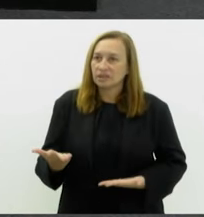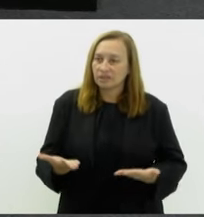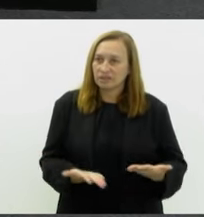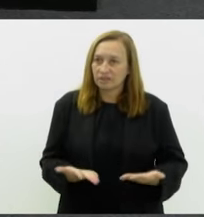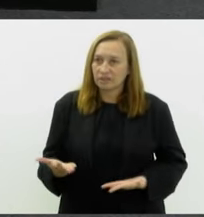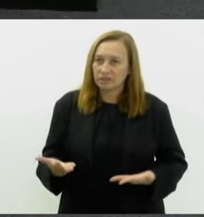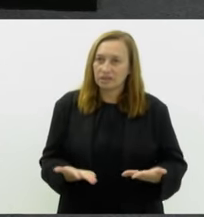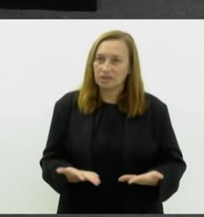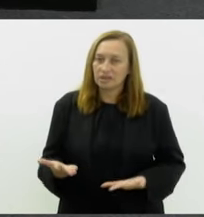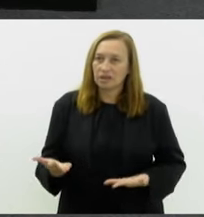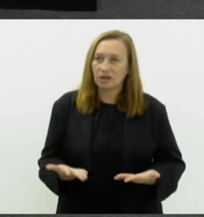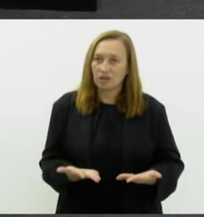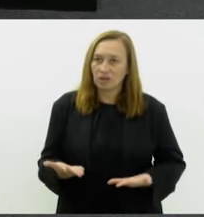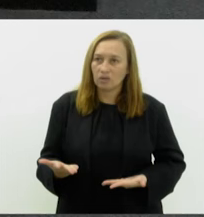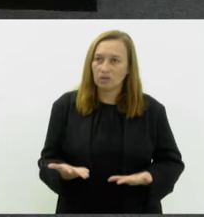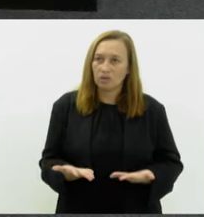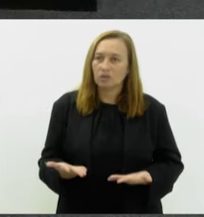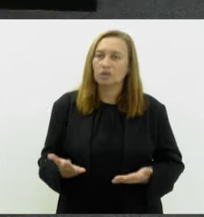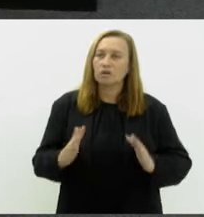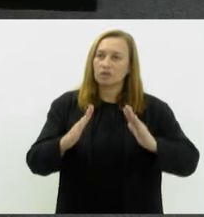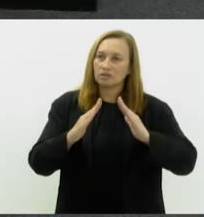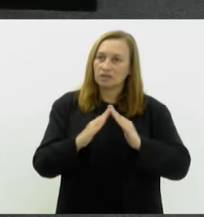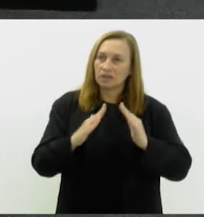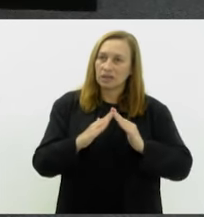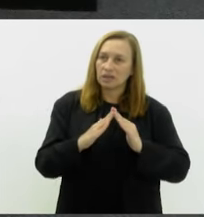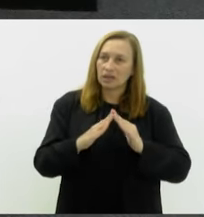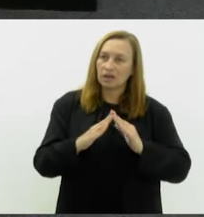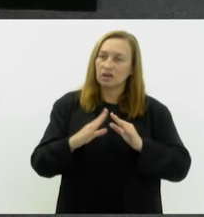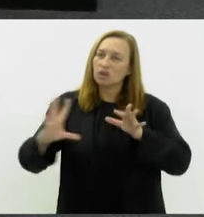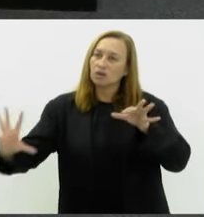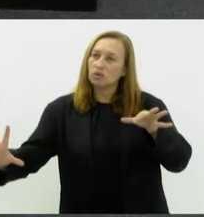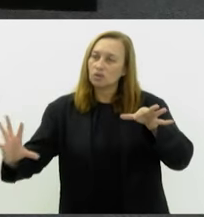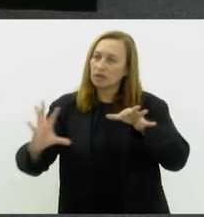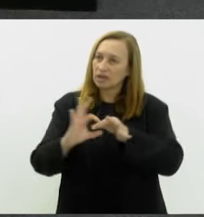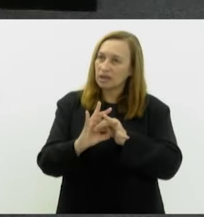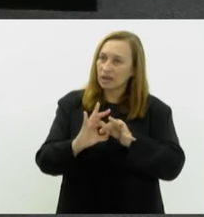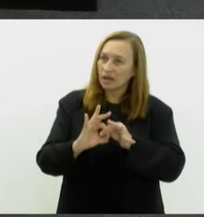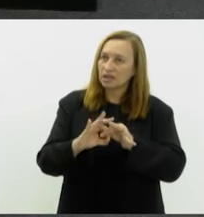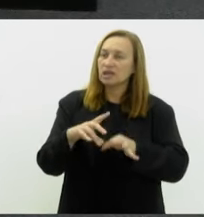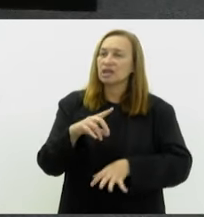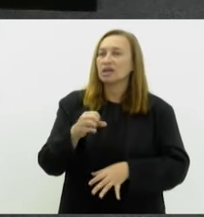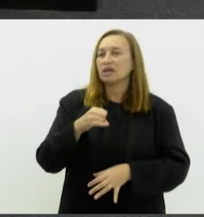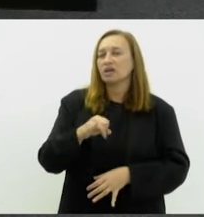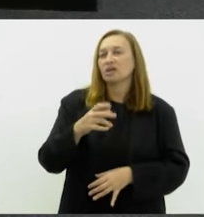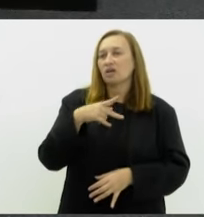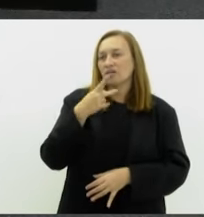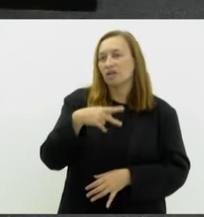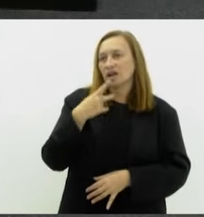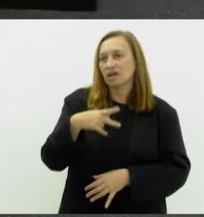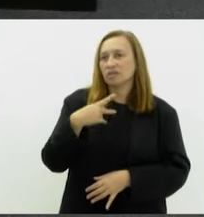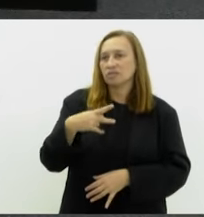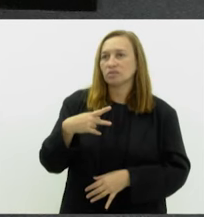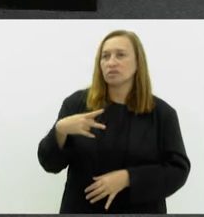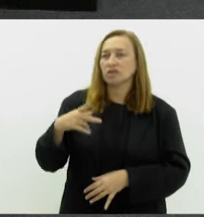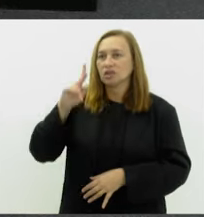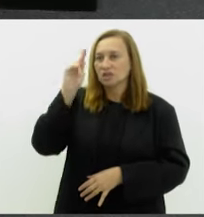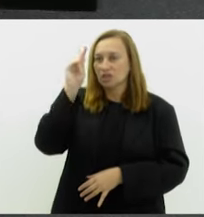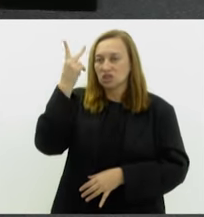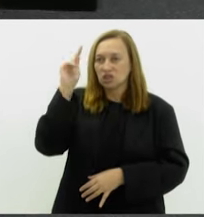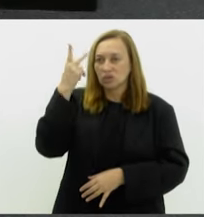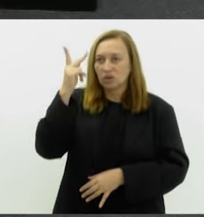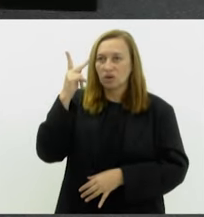E eu acho que são funções atreladas, porque se a gente fala de conquistas históricas ainda muito recente para